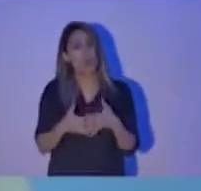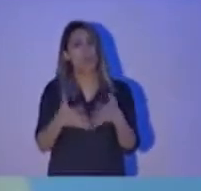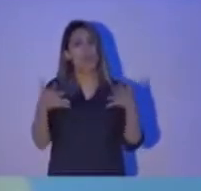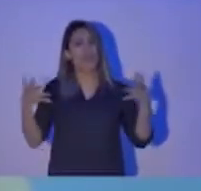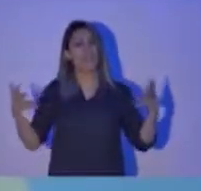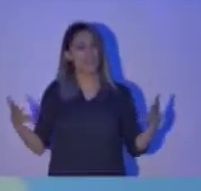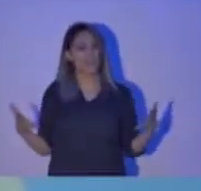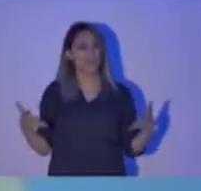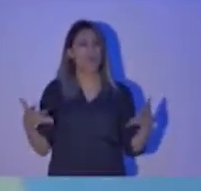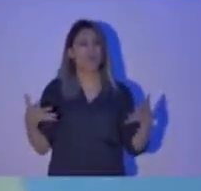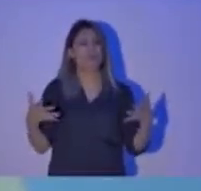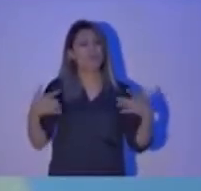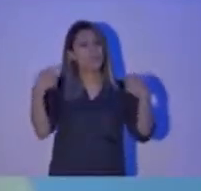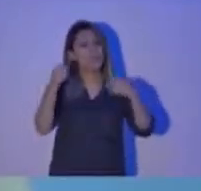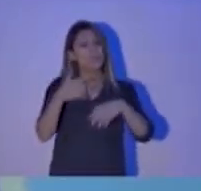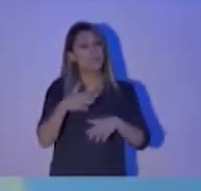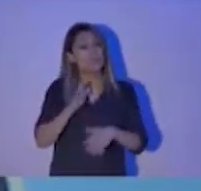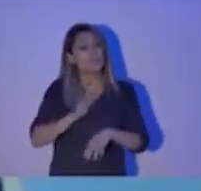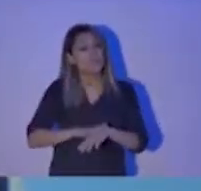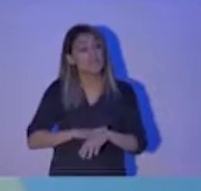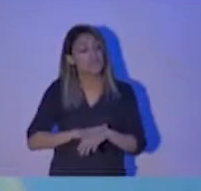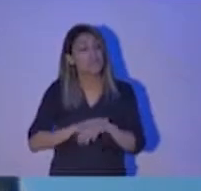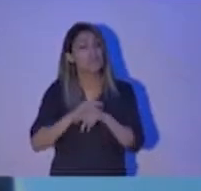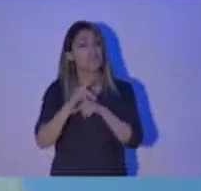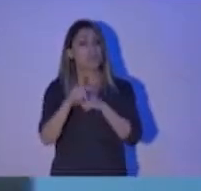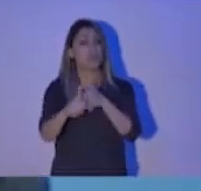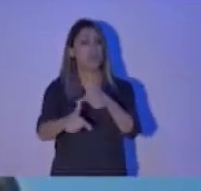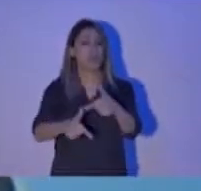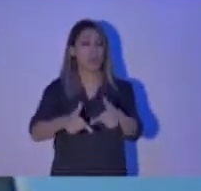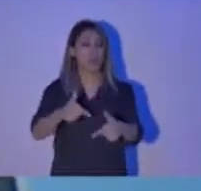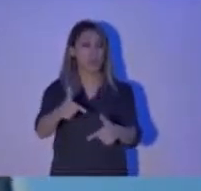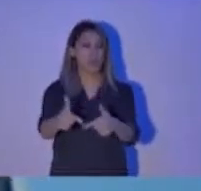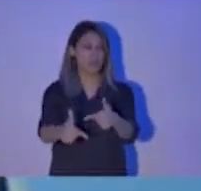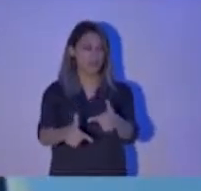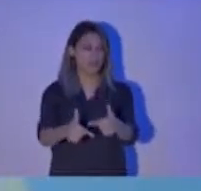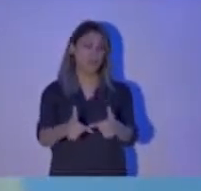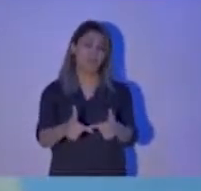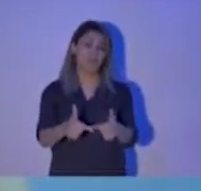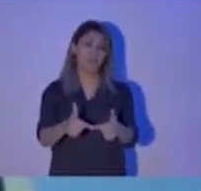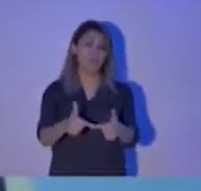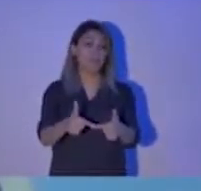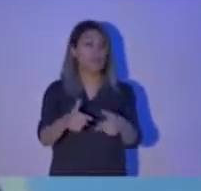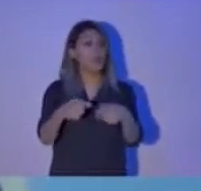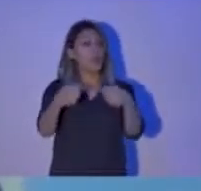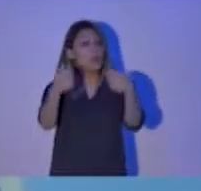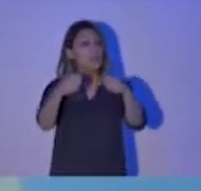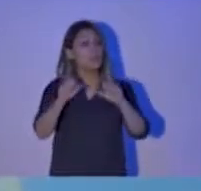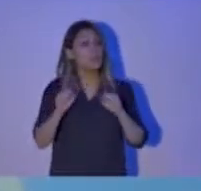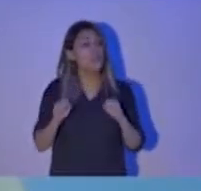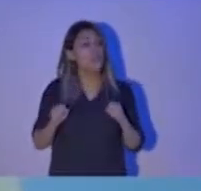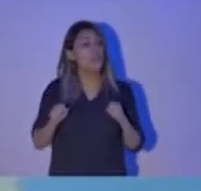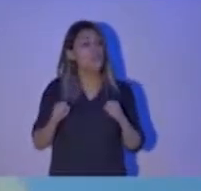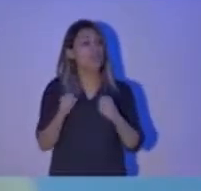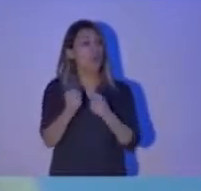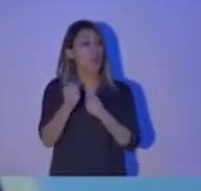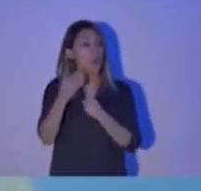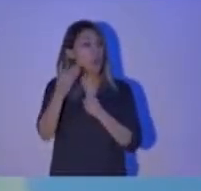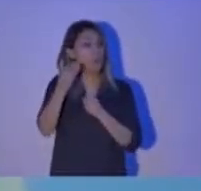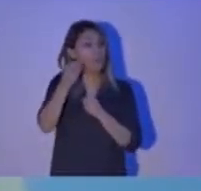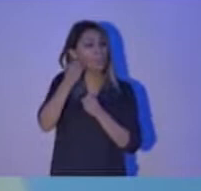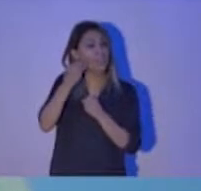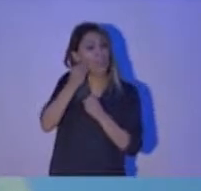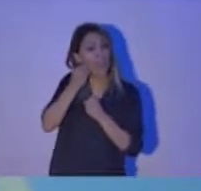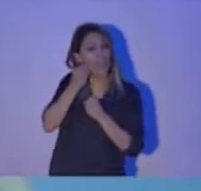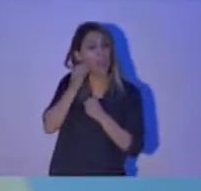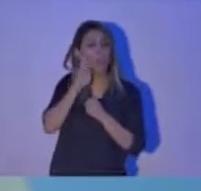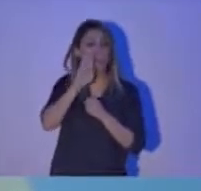executar, agir. E aí a gente não discorda mais que tem que ter um esforço muito concentrado, Liana, na implementação da